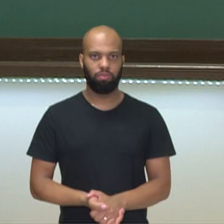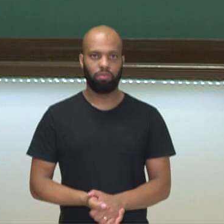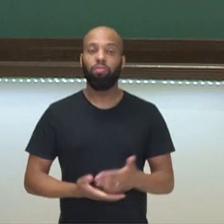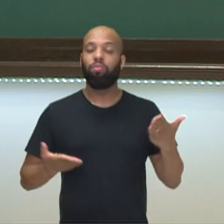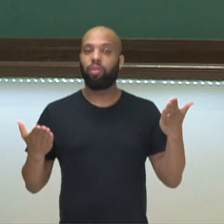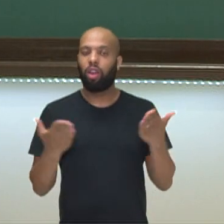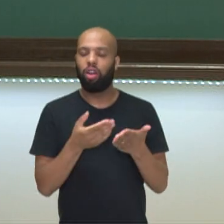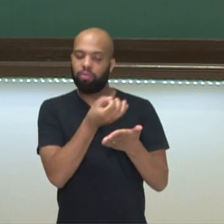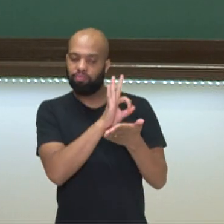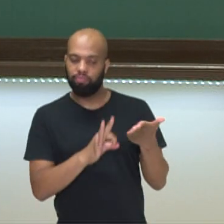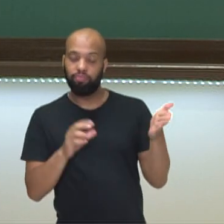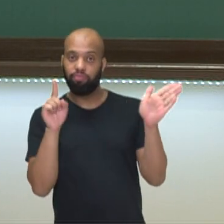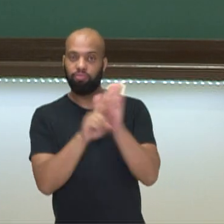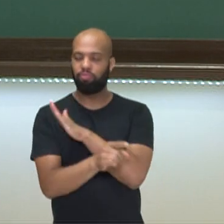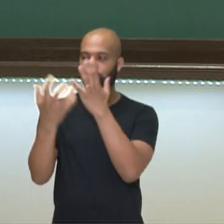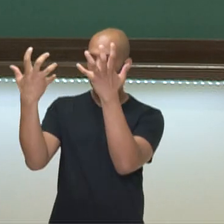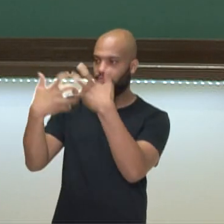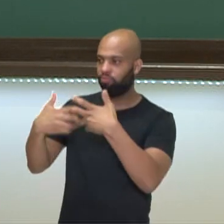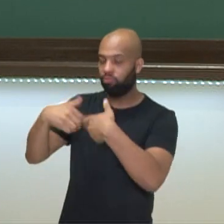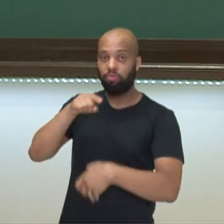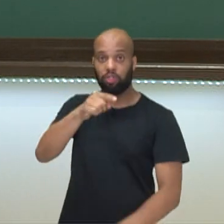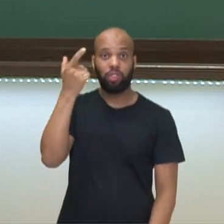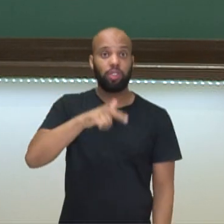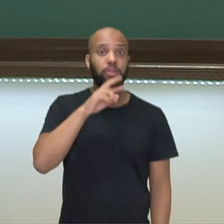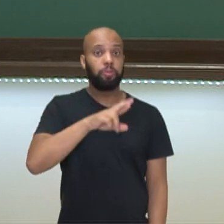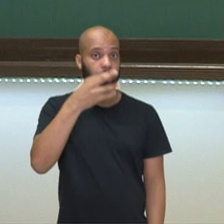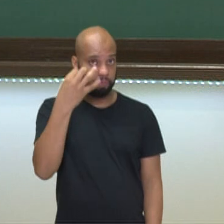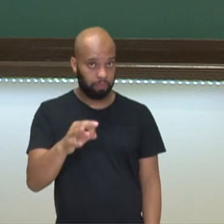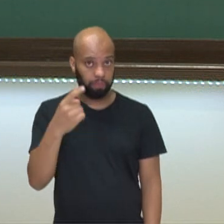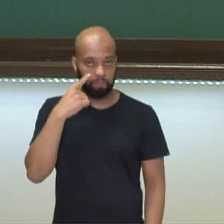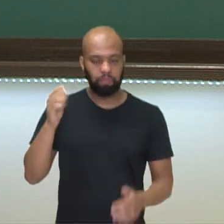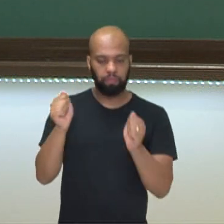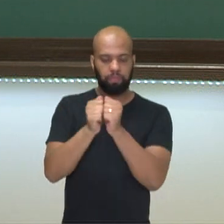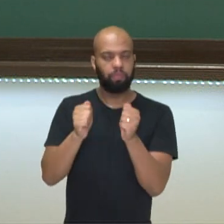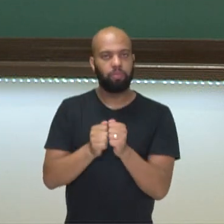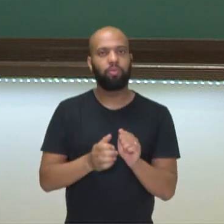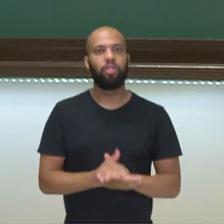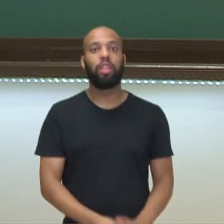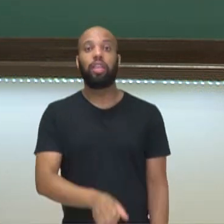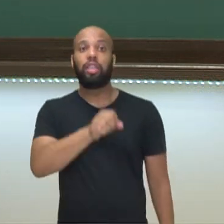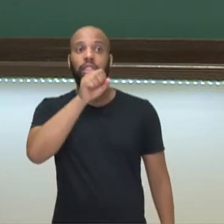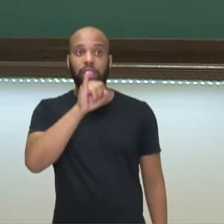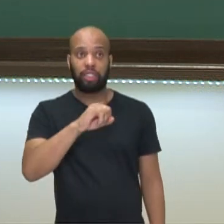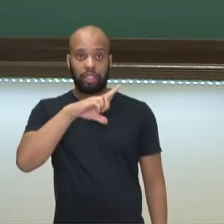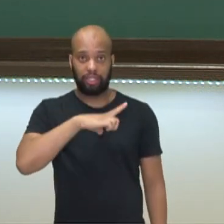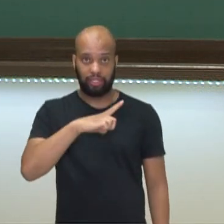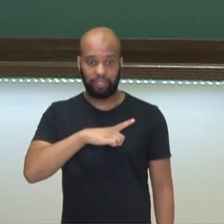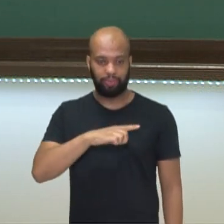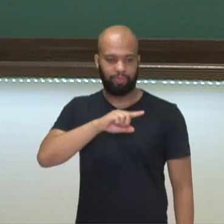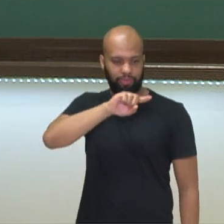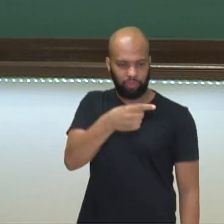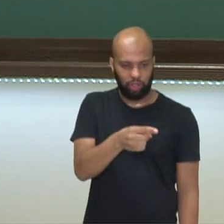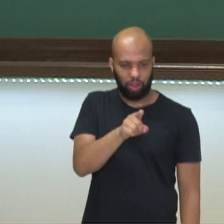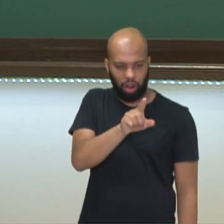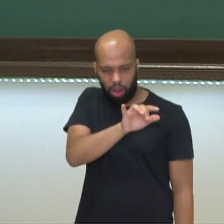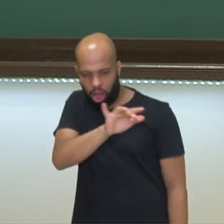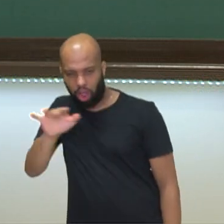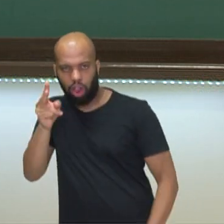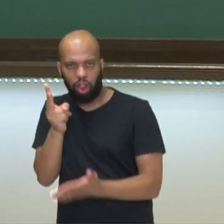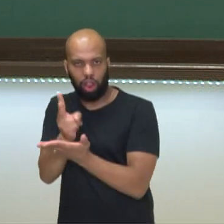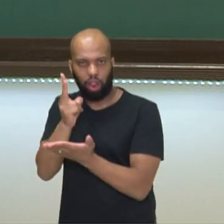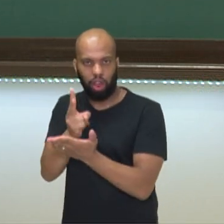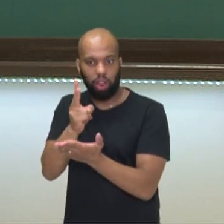Vamos fazer então a correção do quiz? Será que você acertou? Dá uma olhadinha lá comigo. Se a dízima for composta, você tem que saber me dizer quem que é